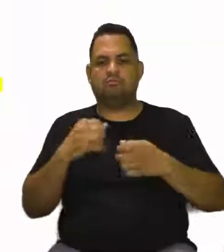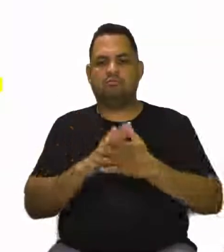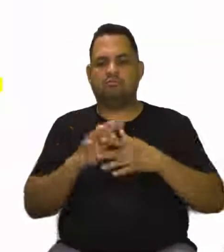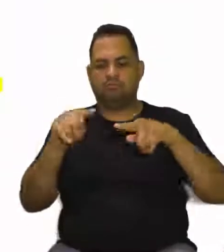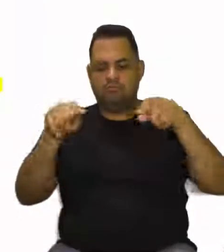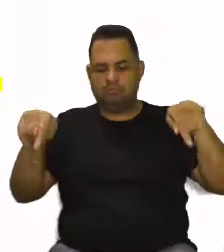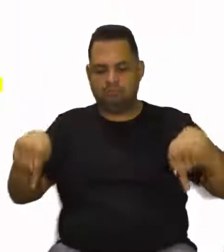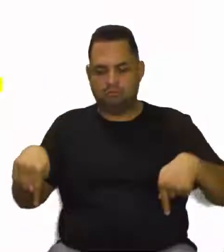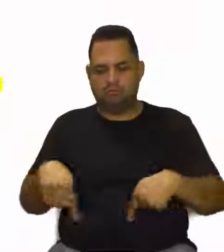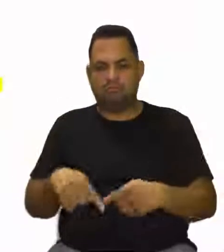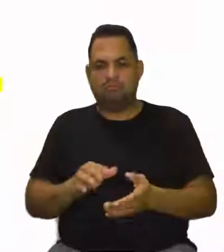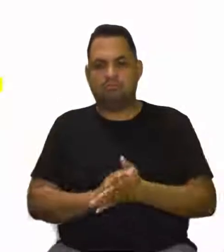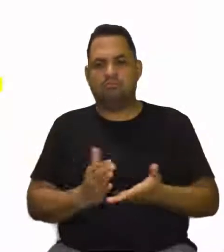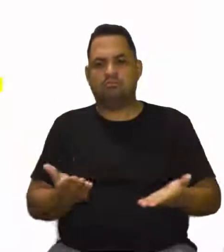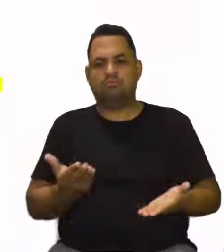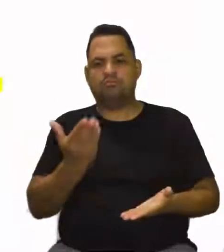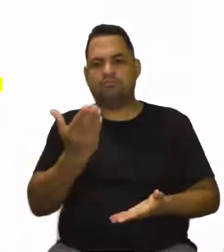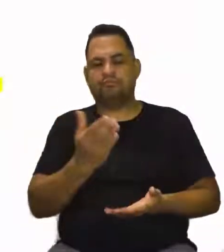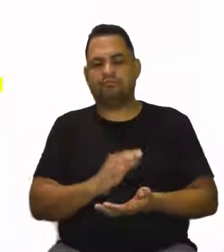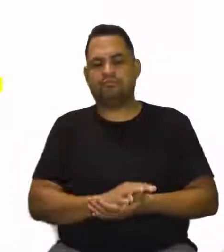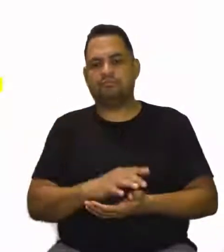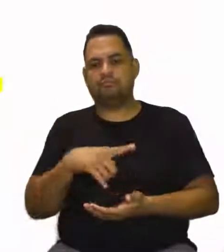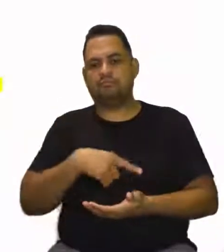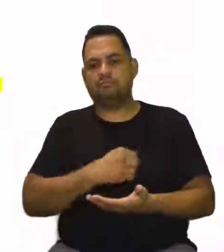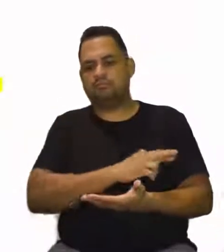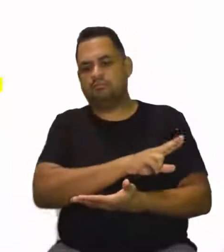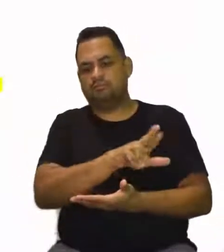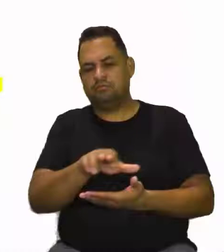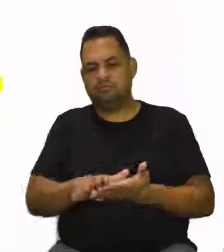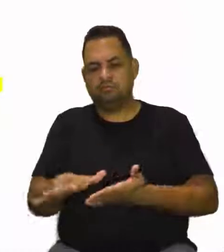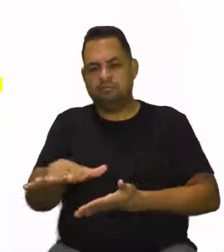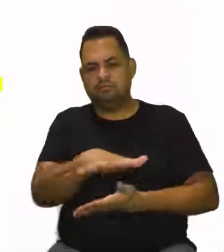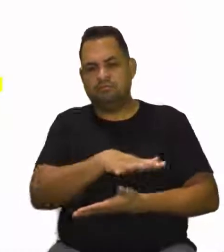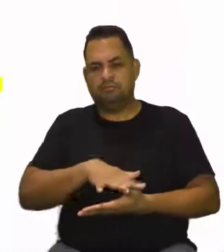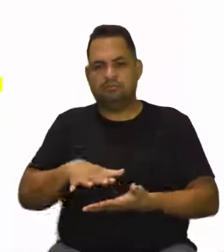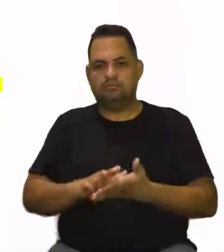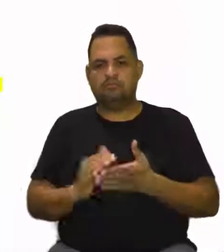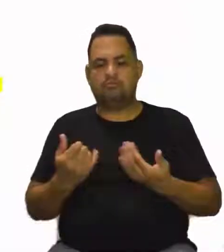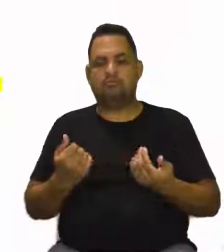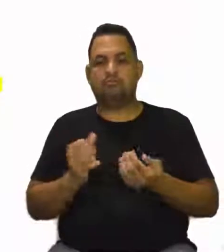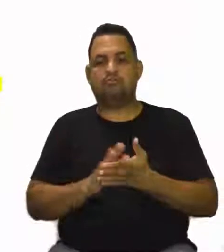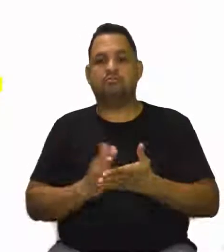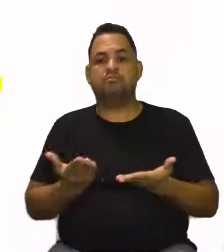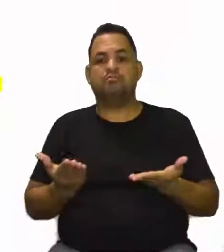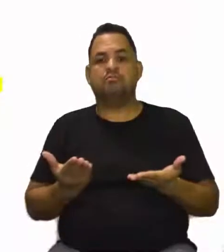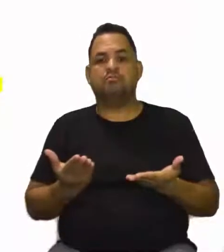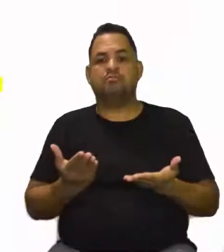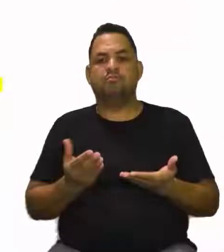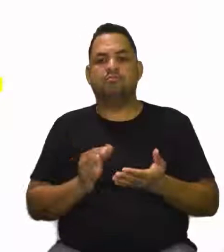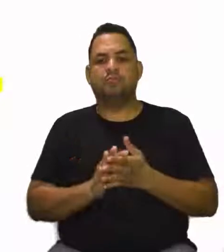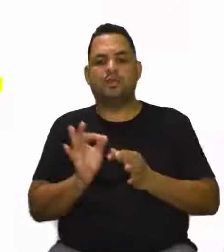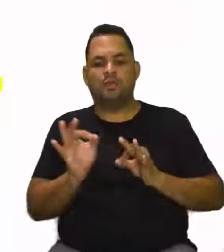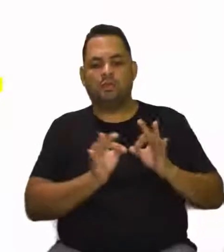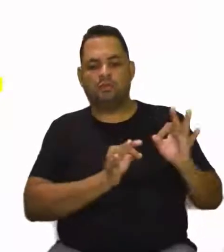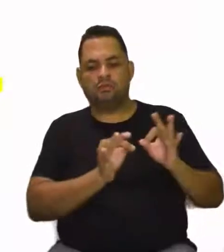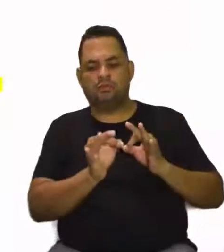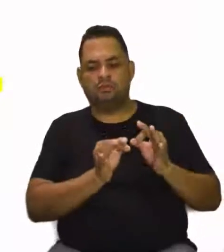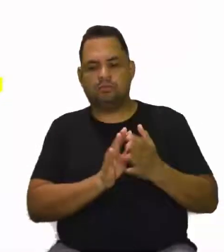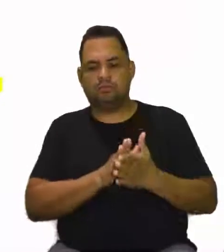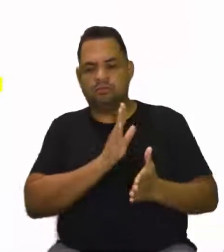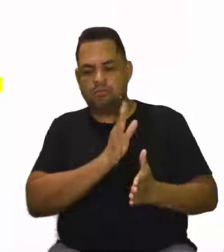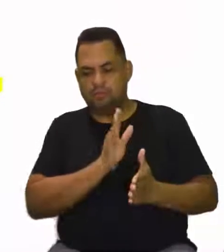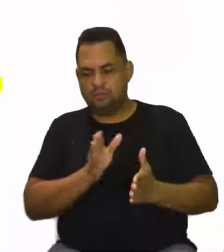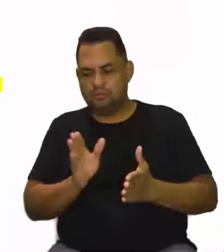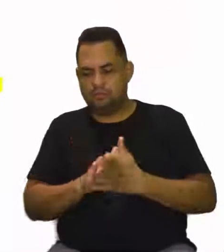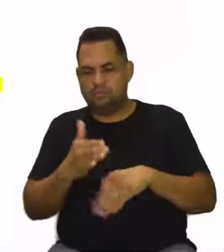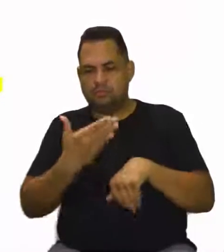ele em quadras, então eu tenho vários espaços aí onde eu chego, monto ali minha sequência de treino